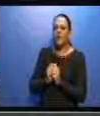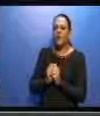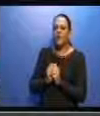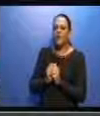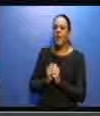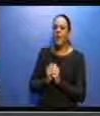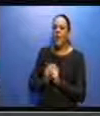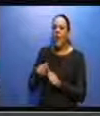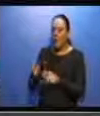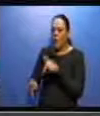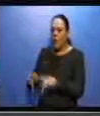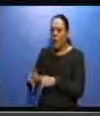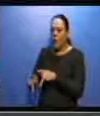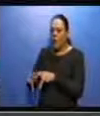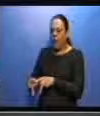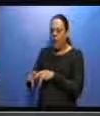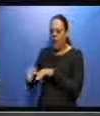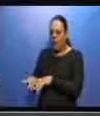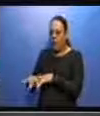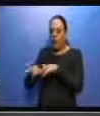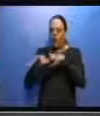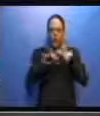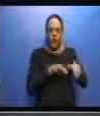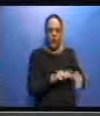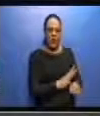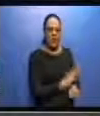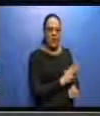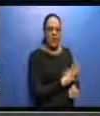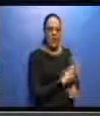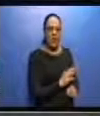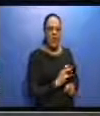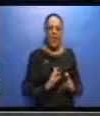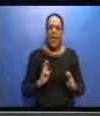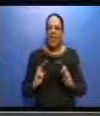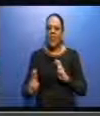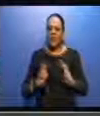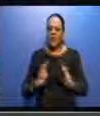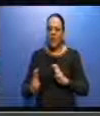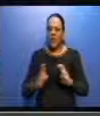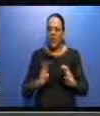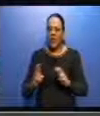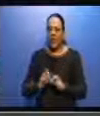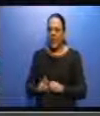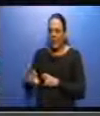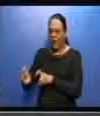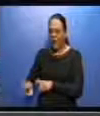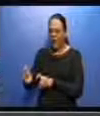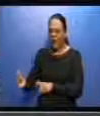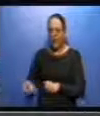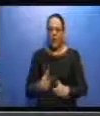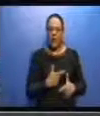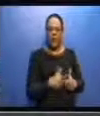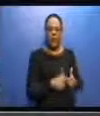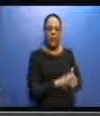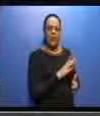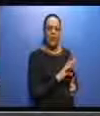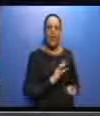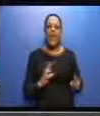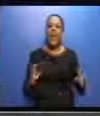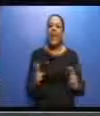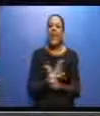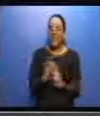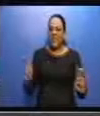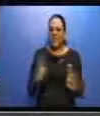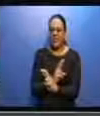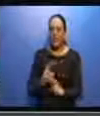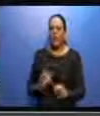relacionado ao sistema agrícola e a certos problemas da sociedade urbana é observe esta imagem que